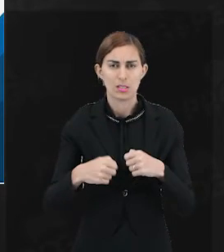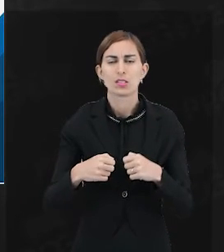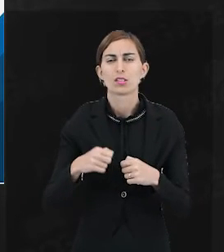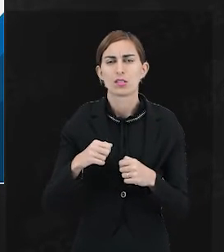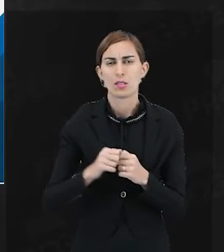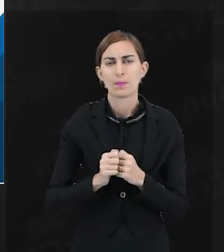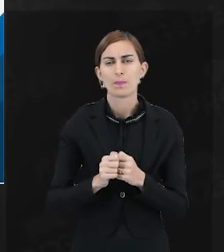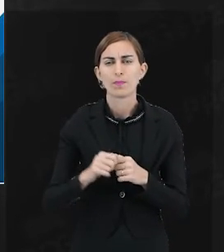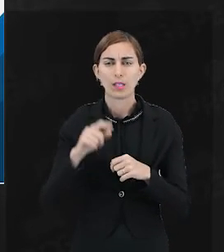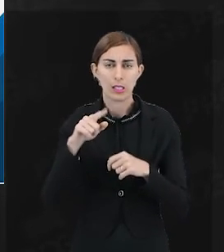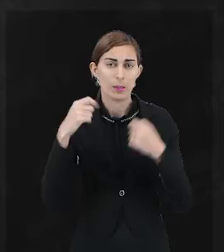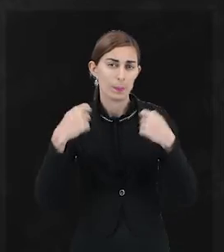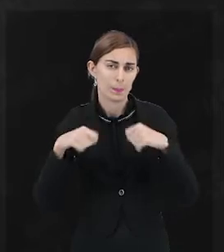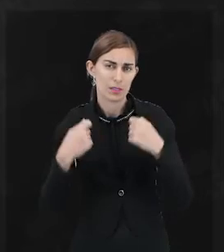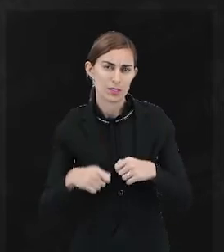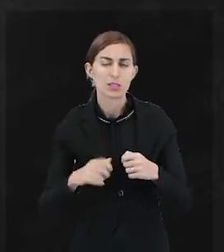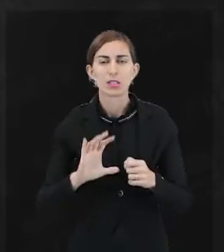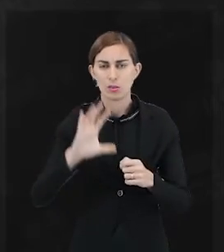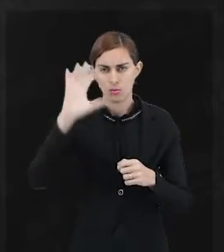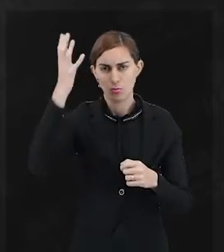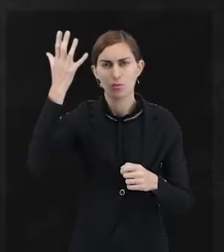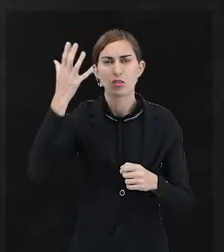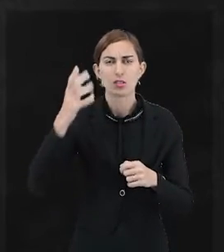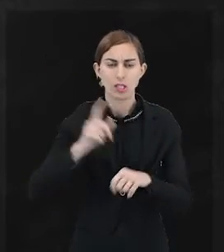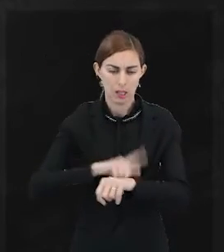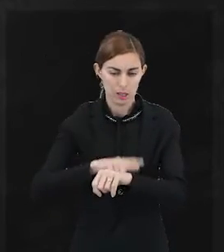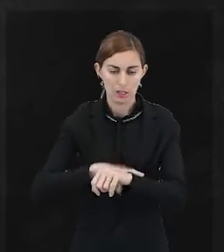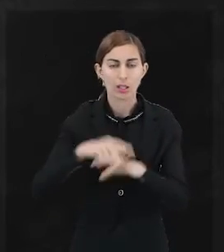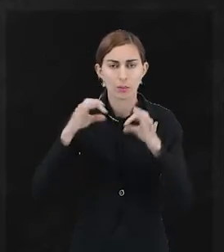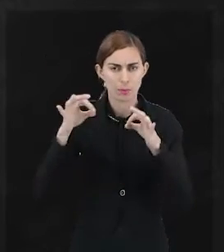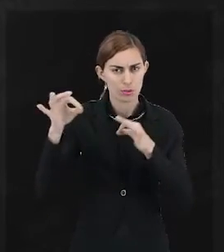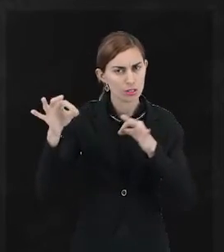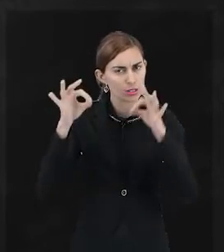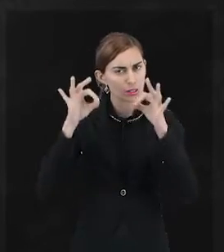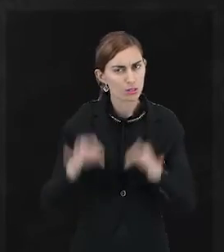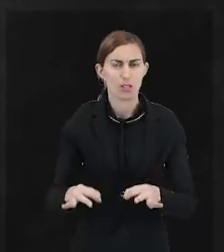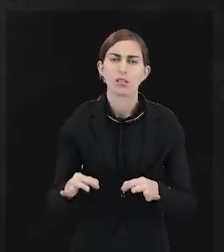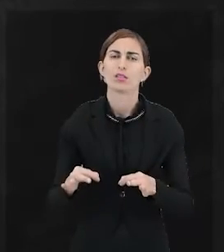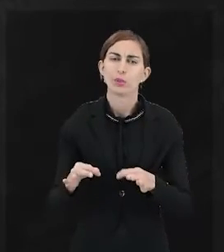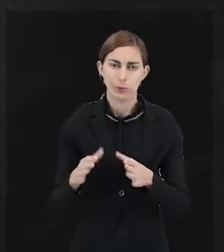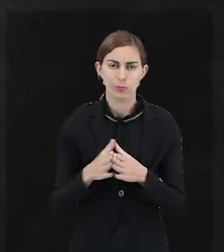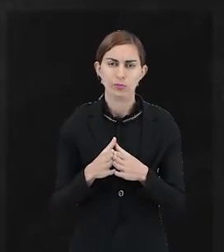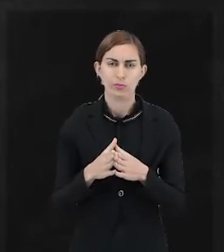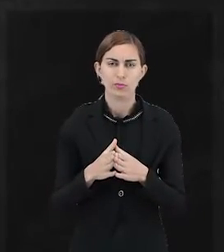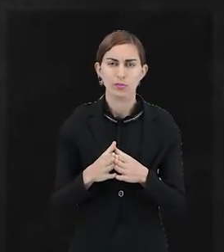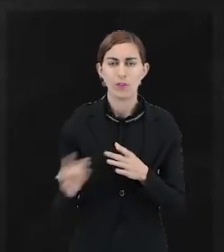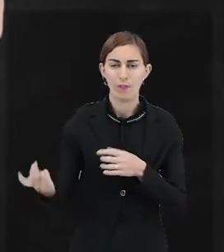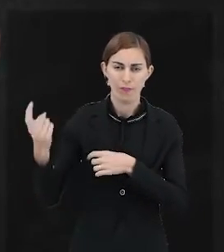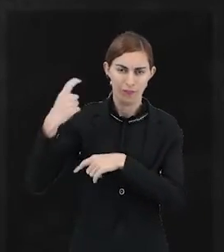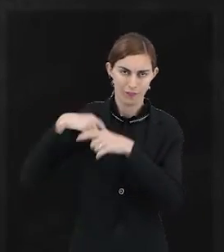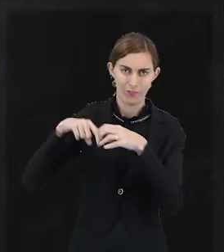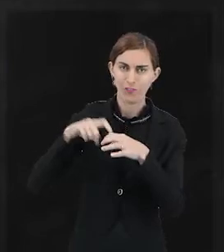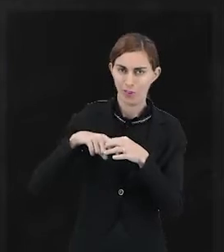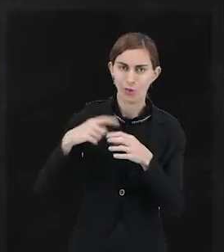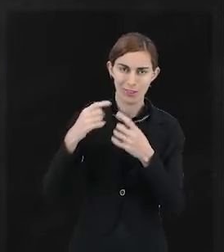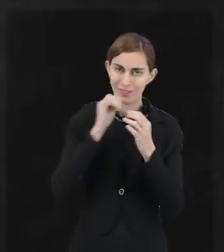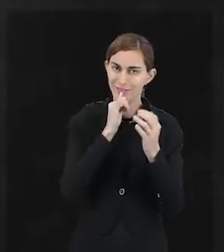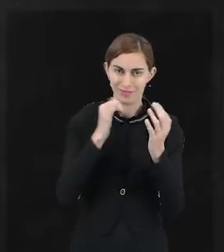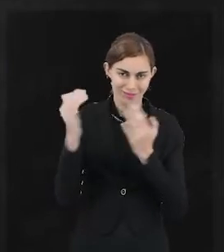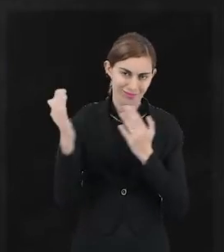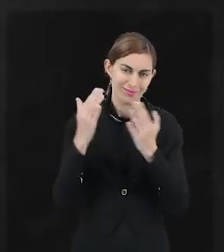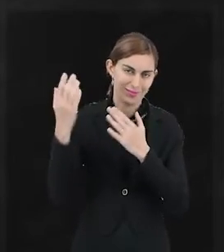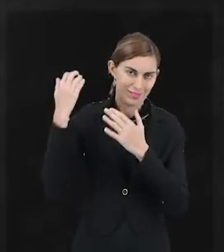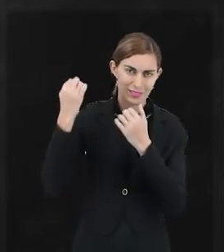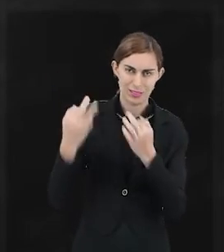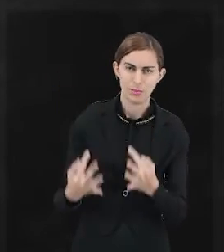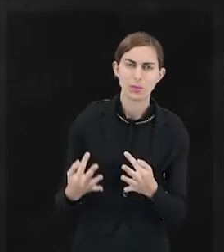oportuno, ou seja, ele precisa acontecer no momento adequado. Voltando para o exemplo que eu tinha dado sobre